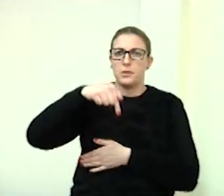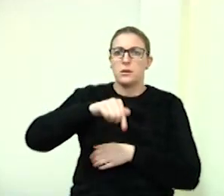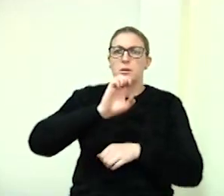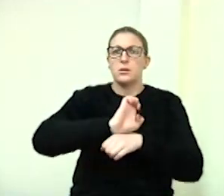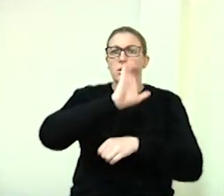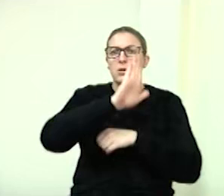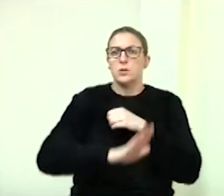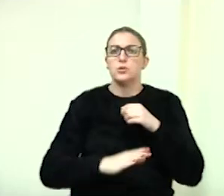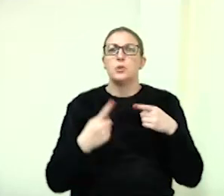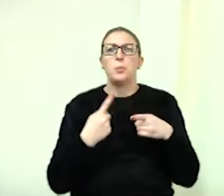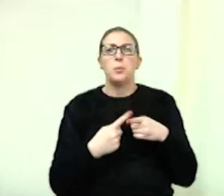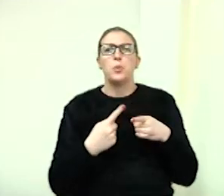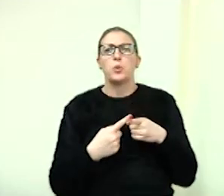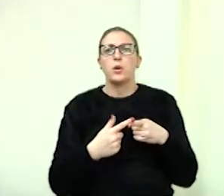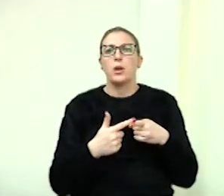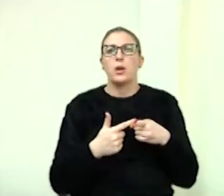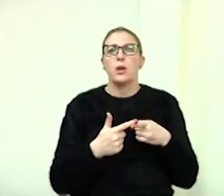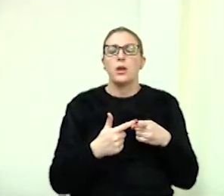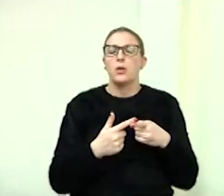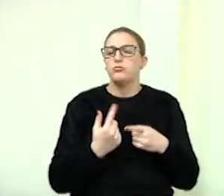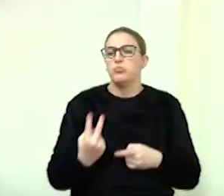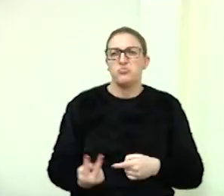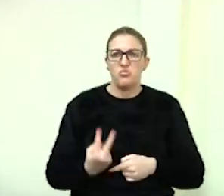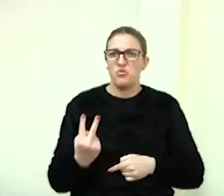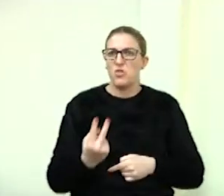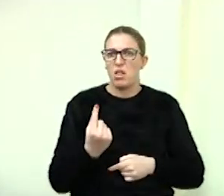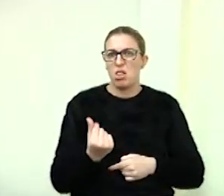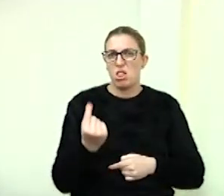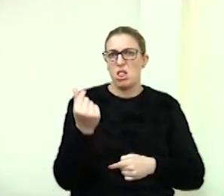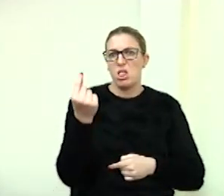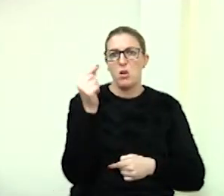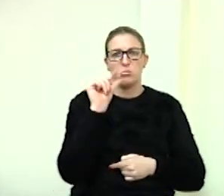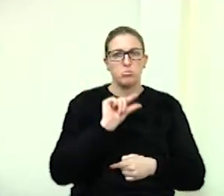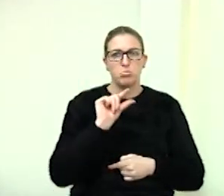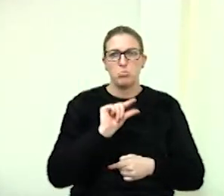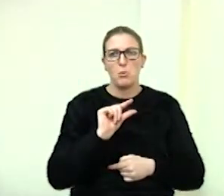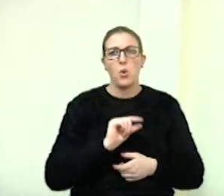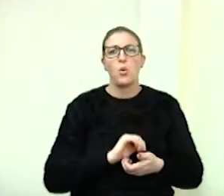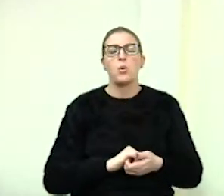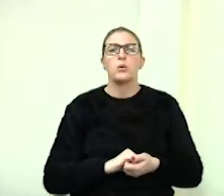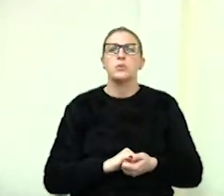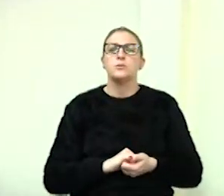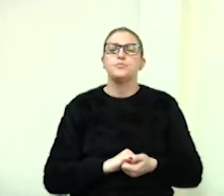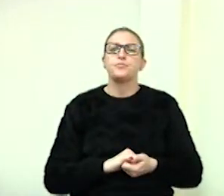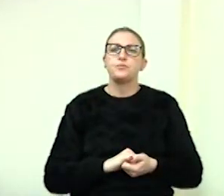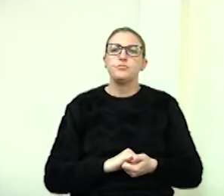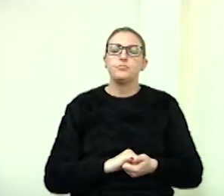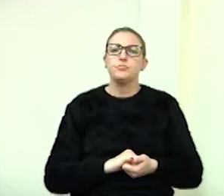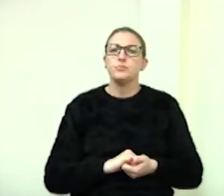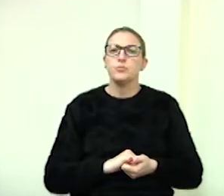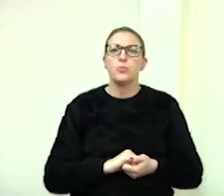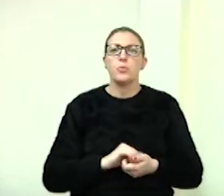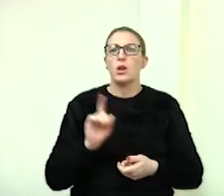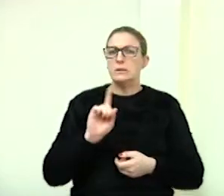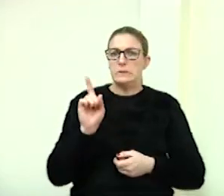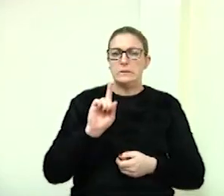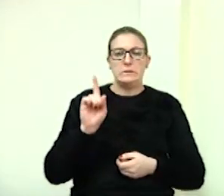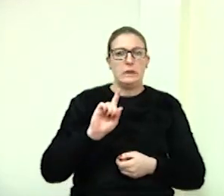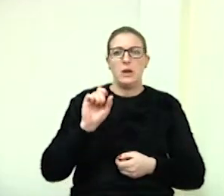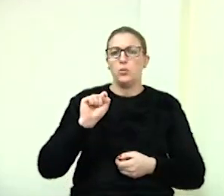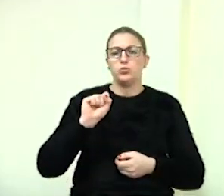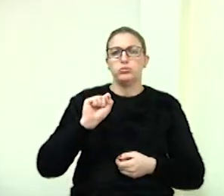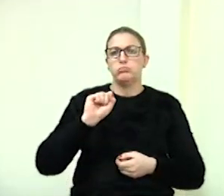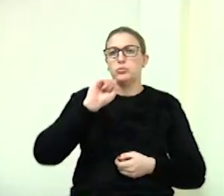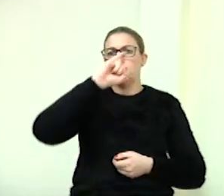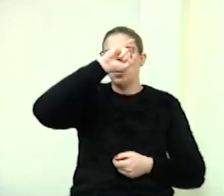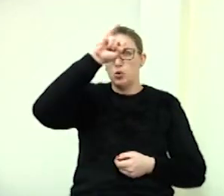Lucas, como não justifica, o valor não justifica o trabalho que eles fazem, o valor por si só não justifica o Estado retirar